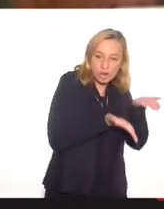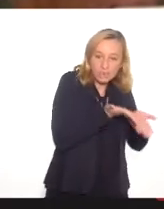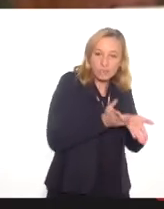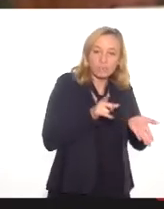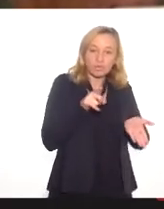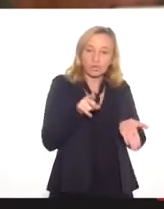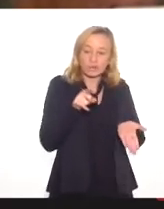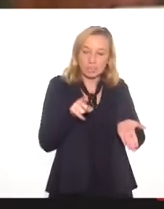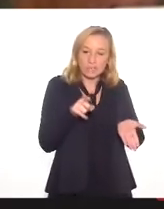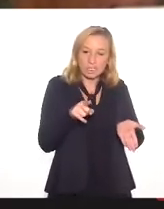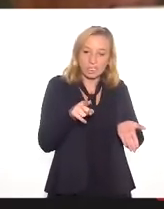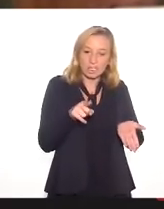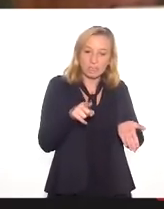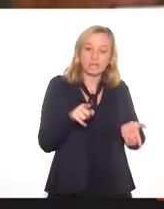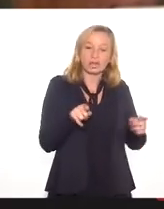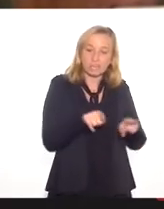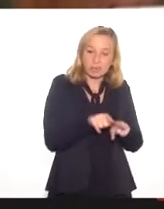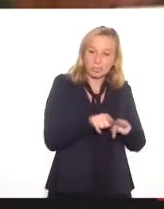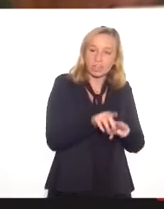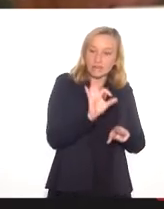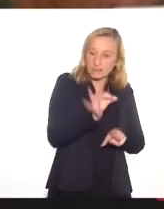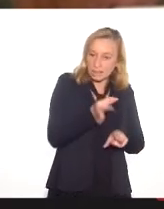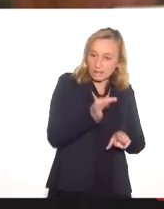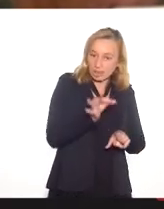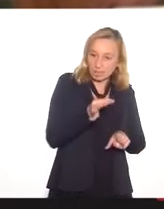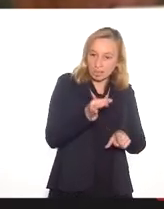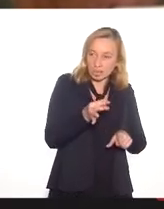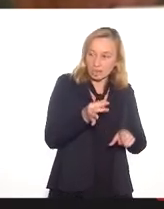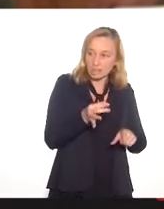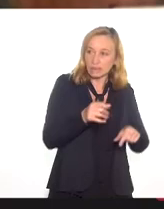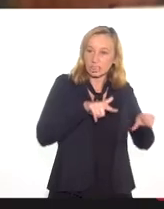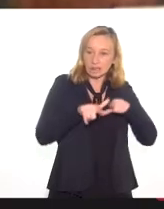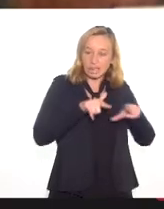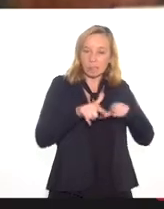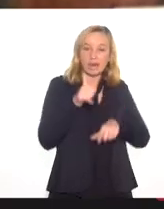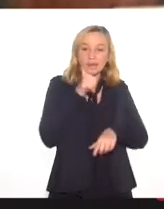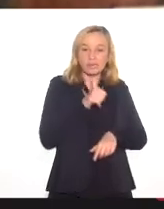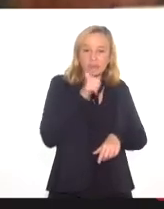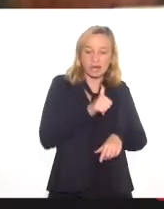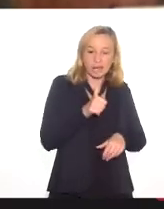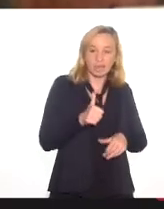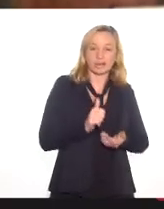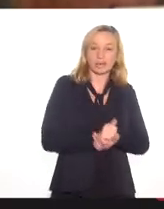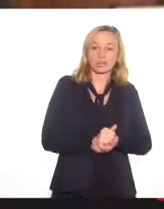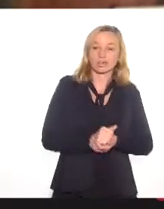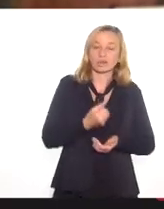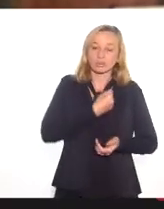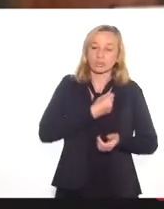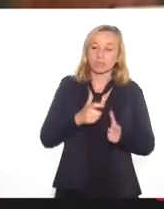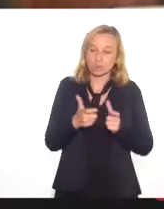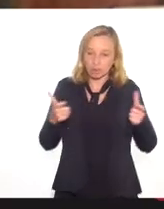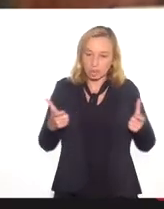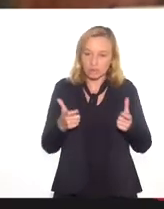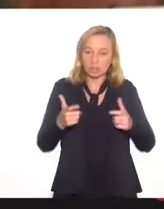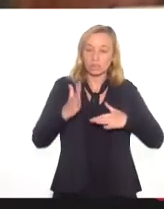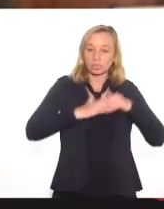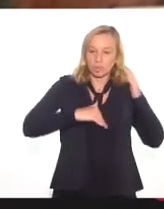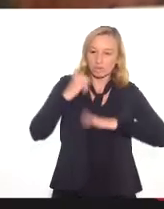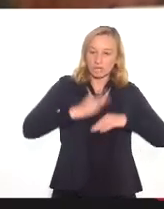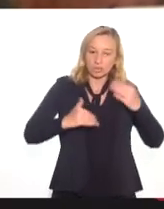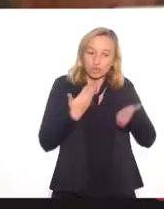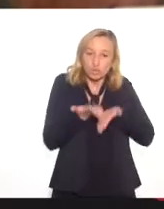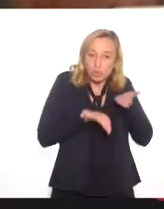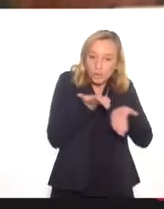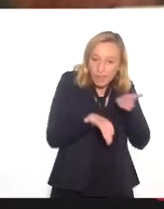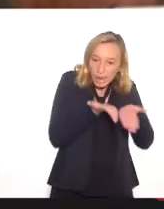você emprega predominantemente mão de obra feminina. Ainda temos uma correlação muito alta com profissões de cuidado